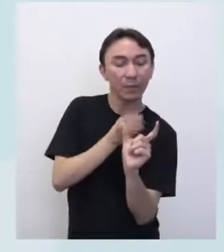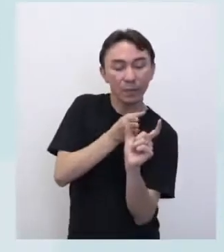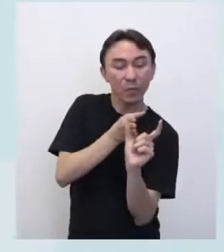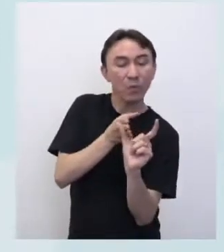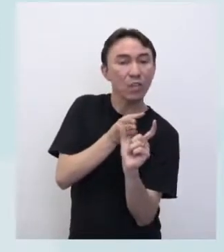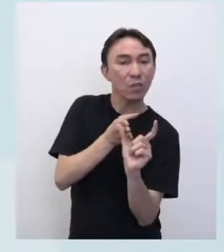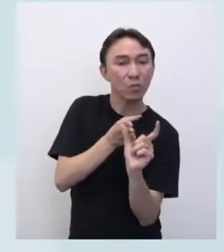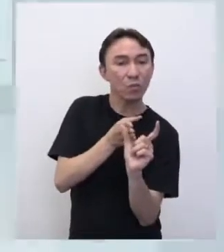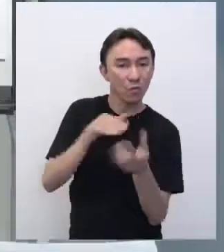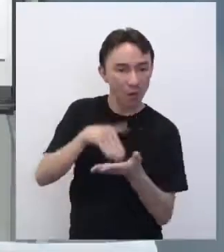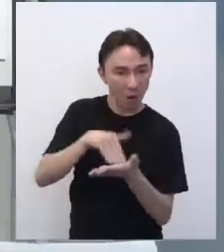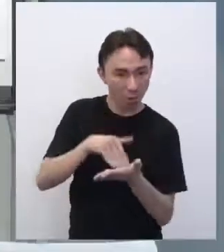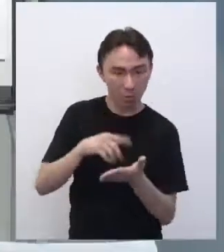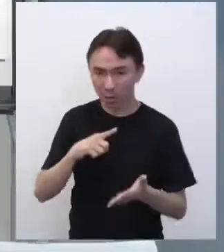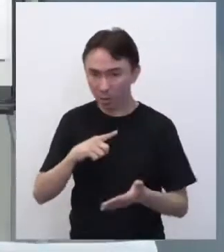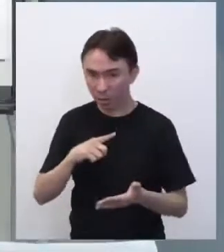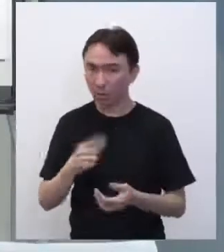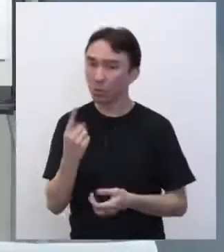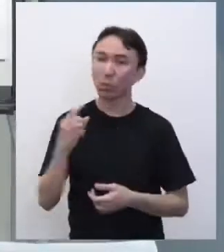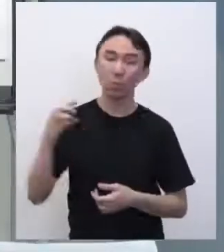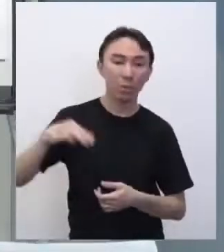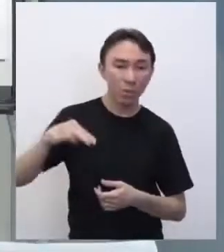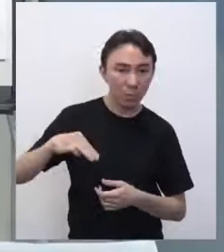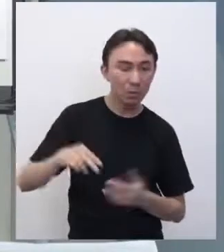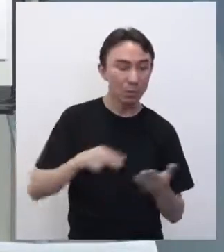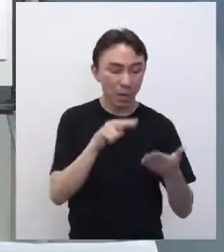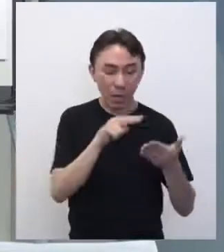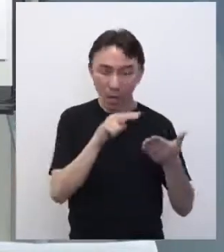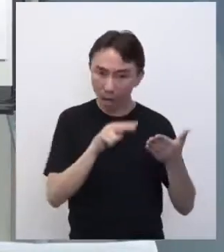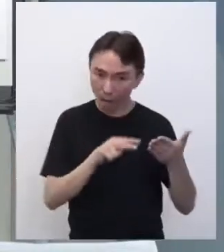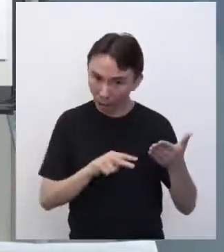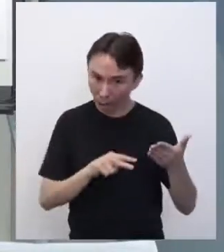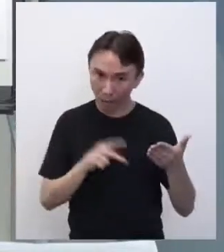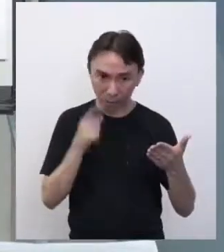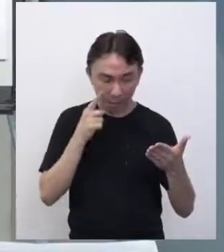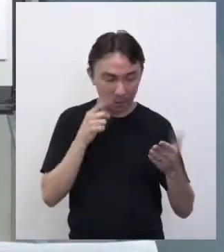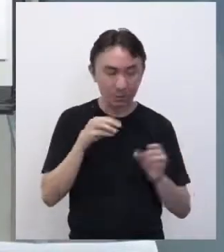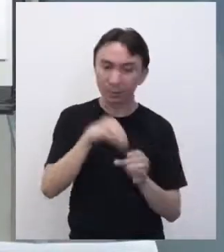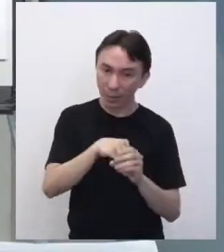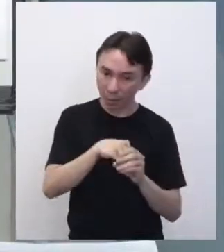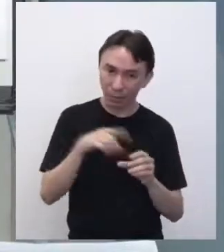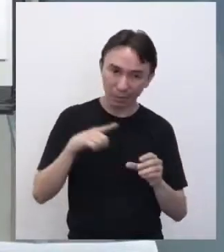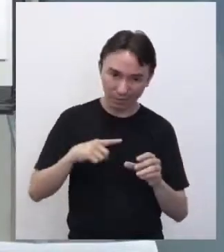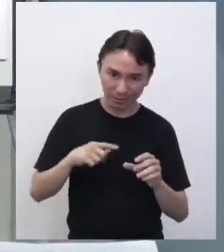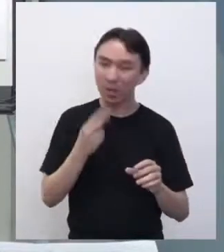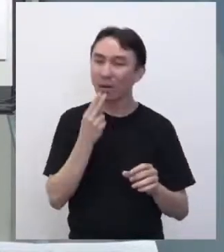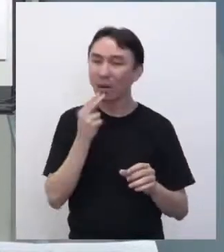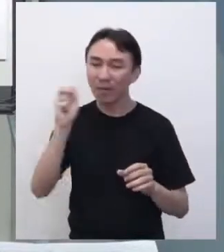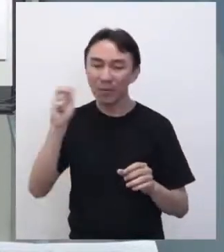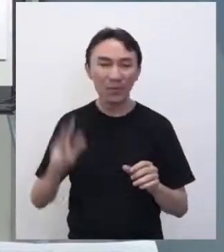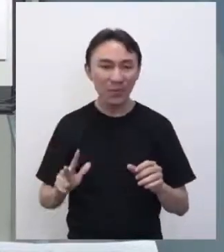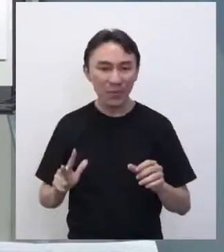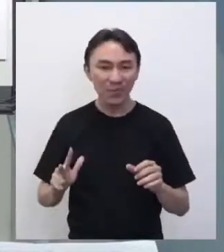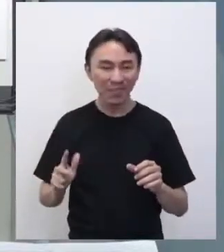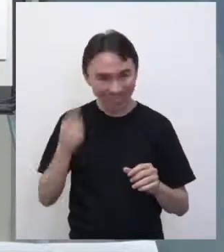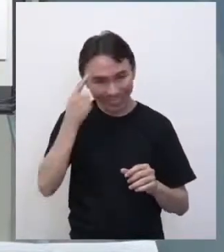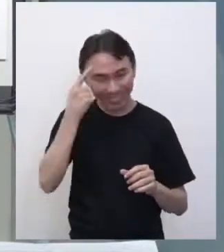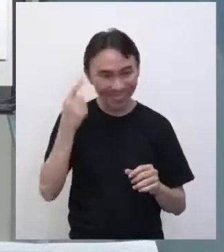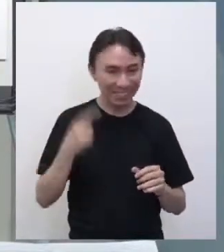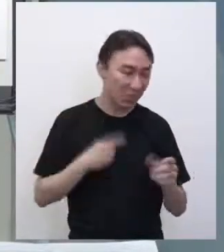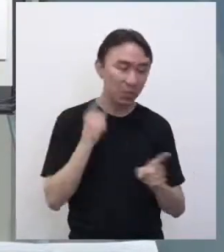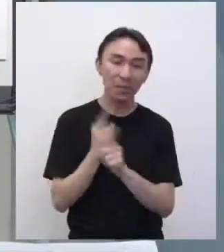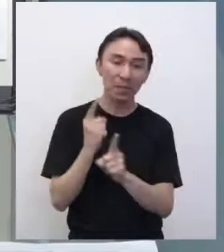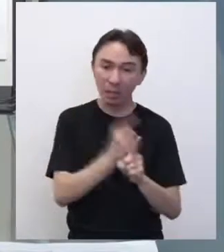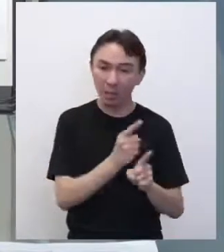Então, vocês vão ter 1 minuto no chat para ler esse trechinho que está dentro dessa caixa azul e encontrar palavras que tenham